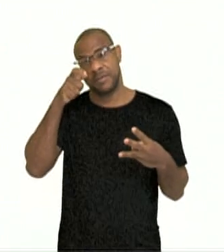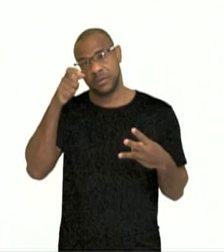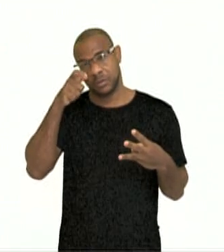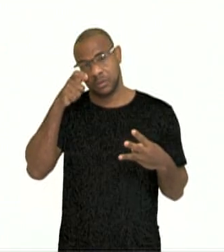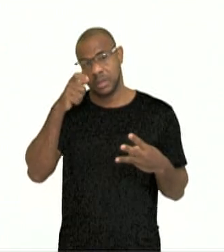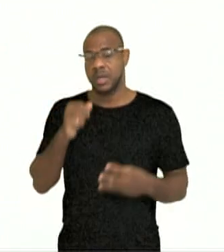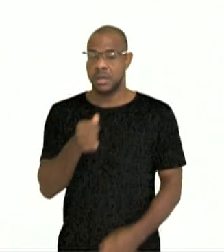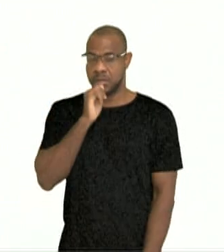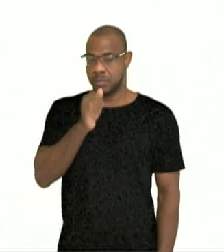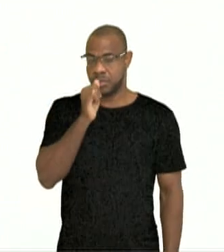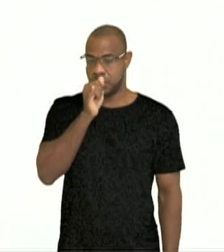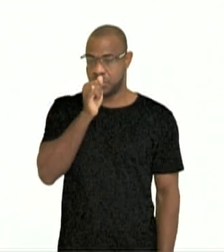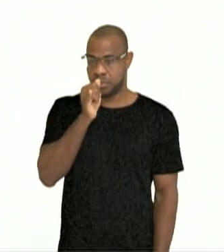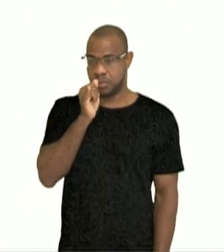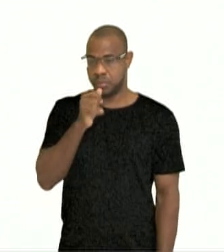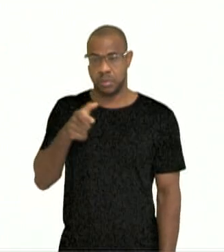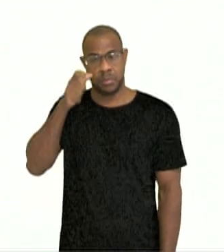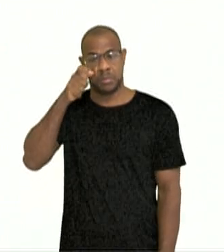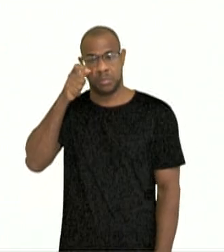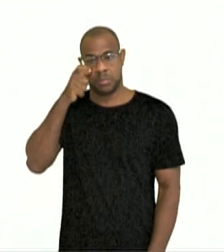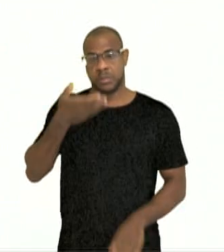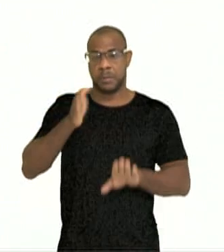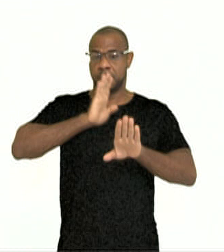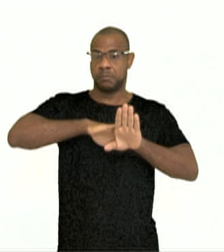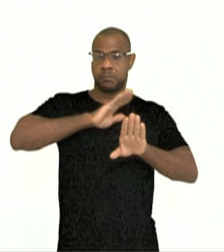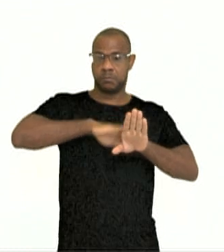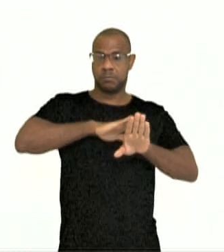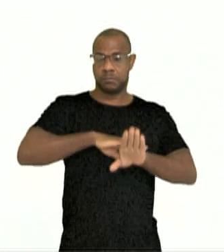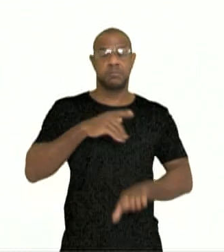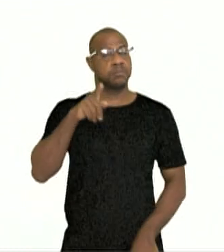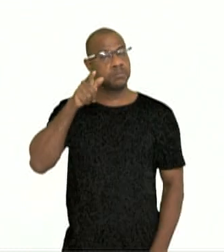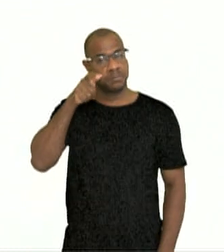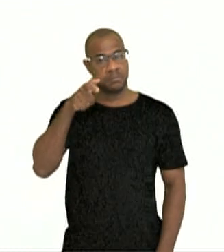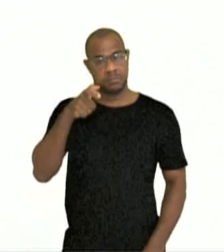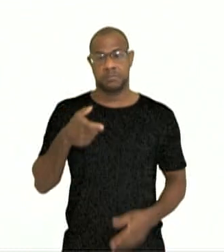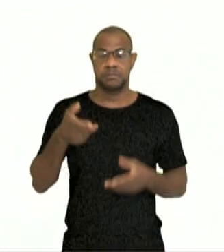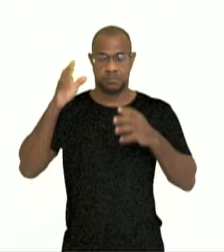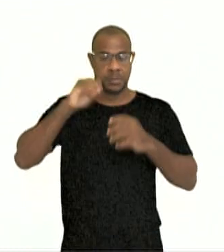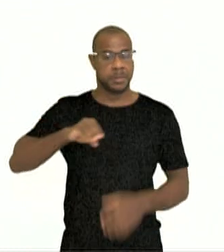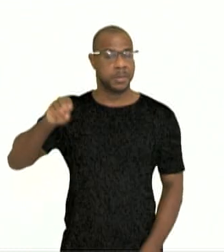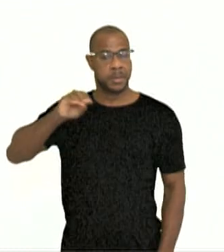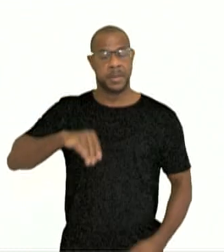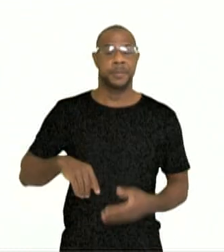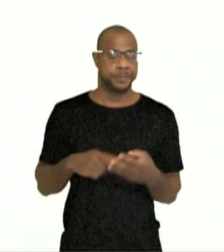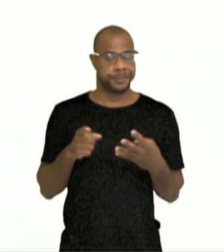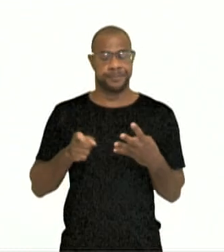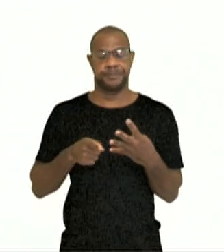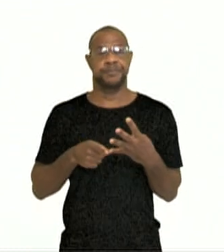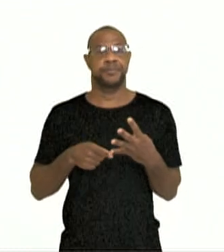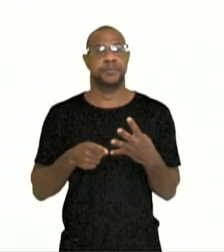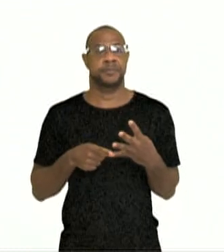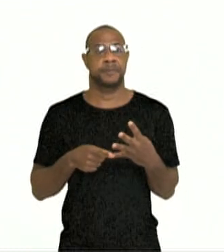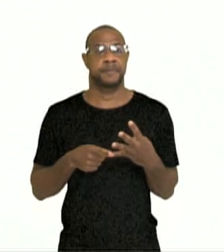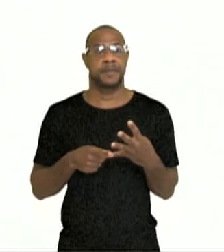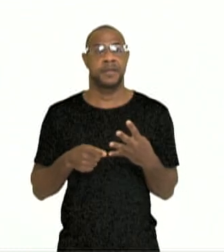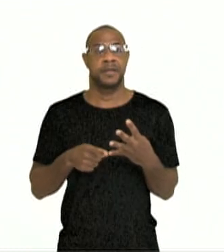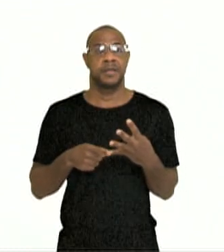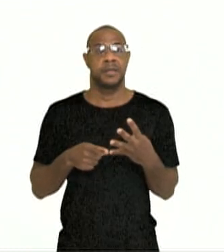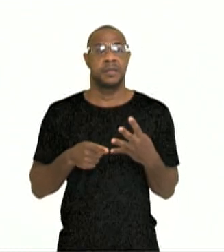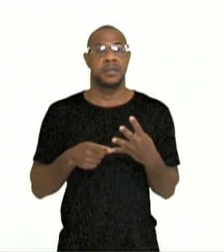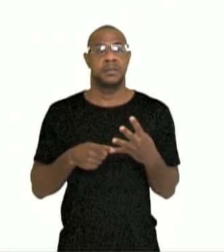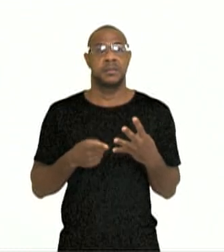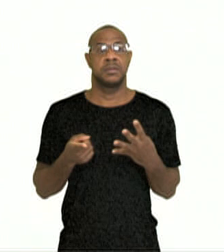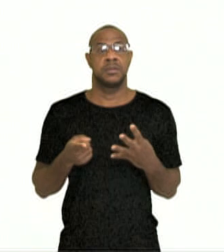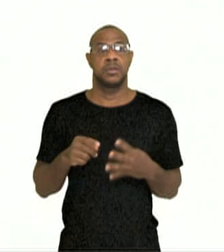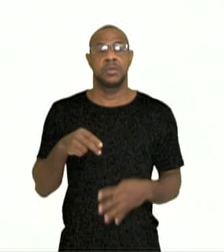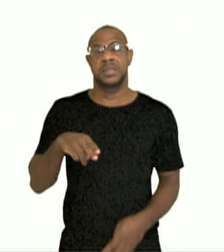em terceira pessoa, observando de longe essa história. E ele também pode vir a ser um narrador onisciente, que